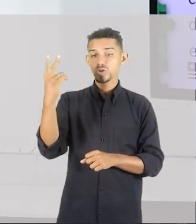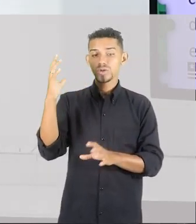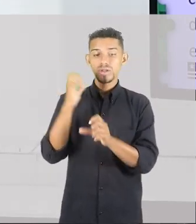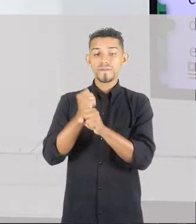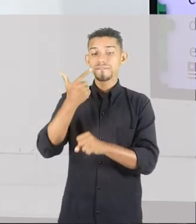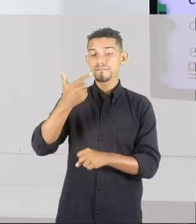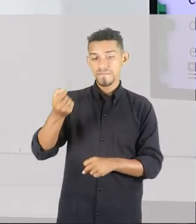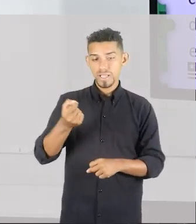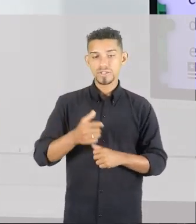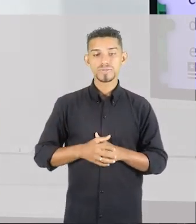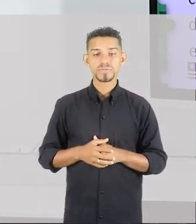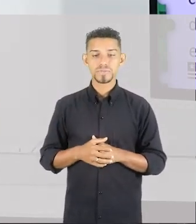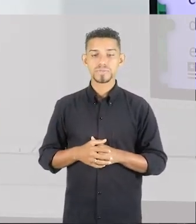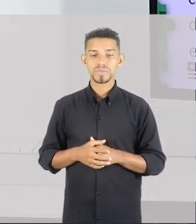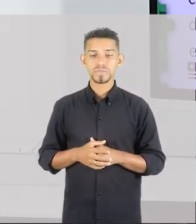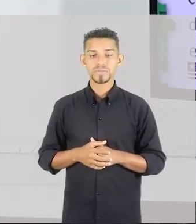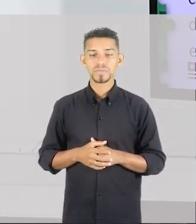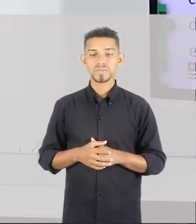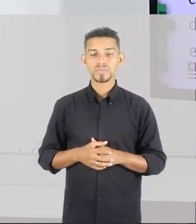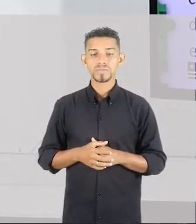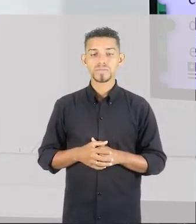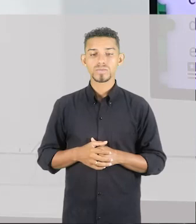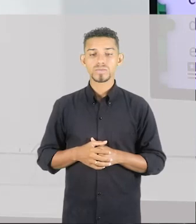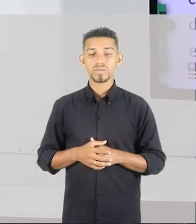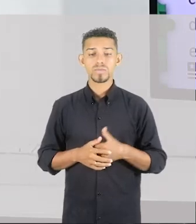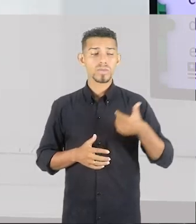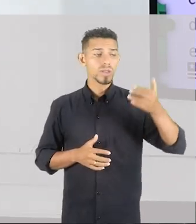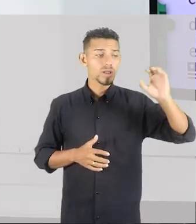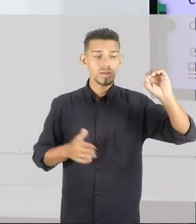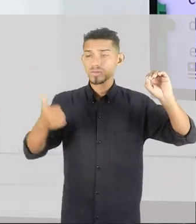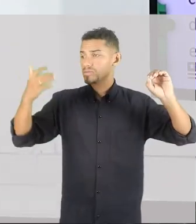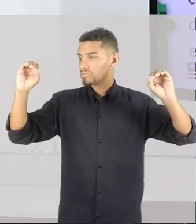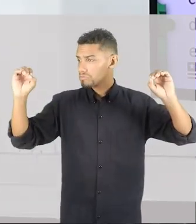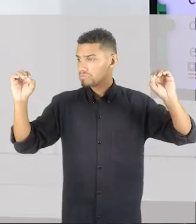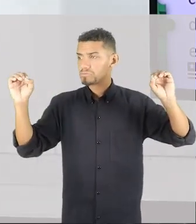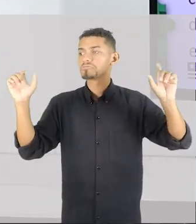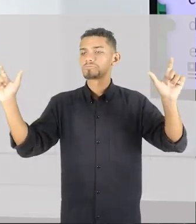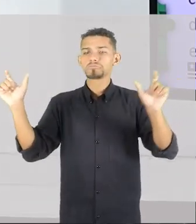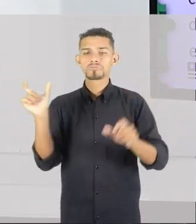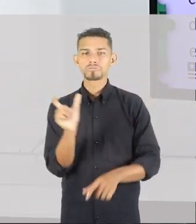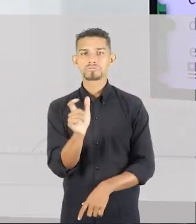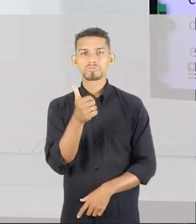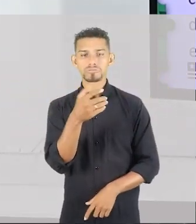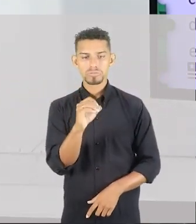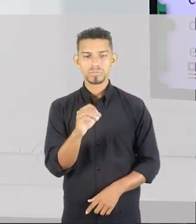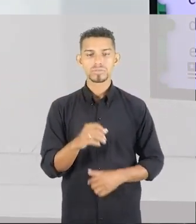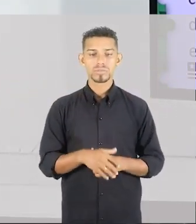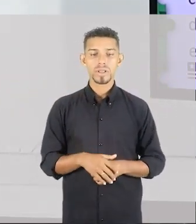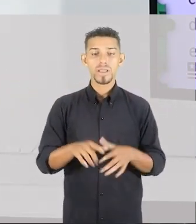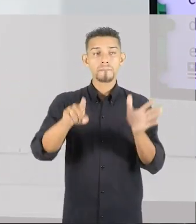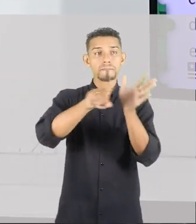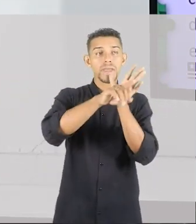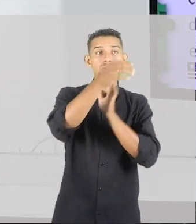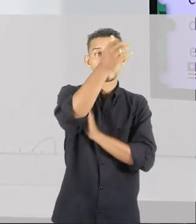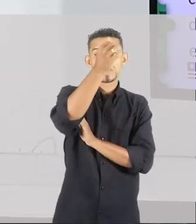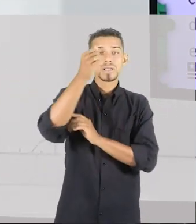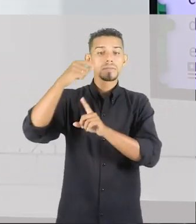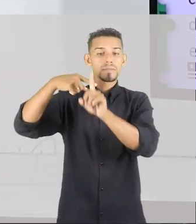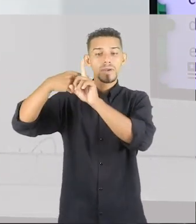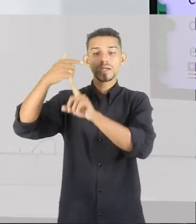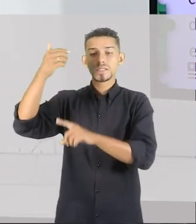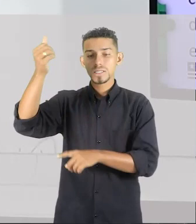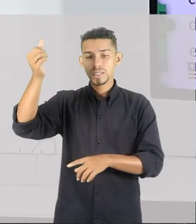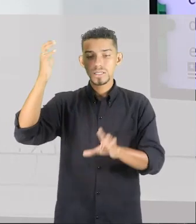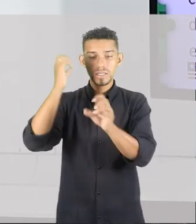Multiplicação de potência de mesma base, conserva a base. Somos expoentes. Quanto é menos 6 mais 6? 0.